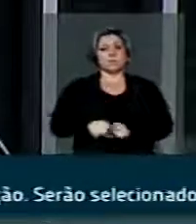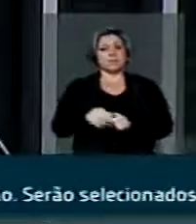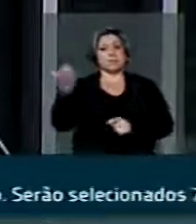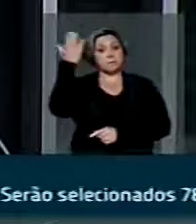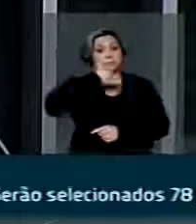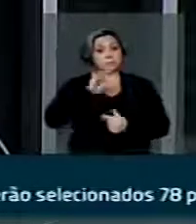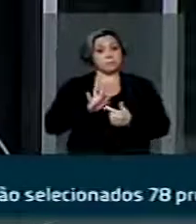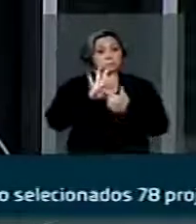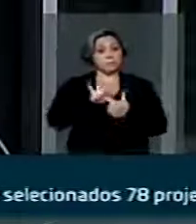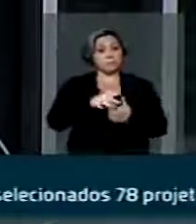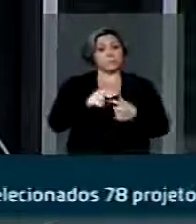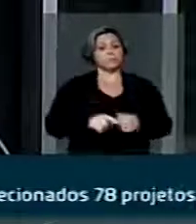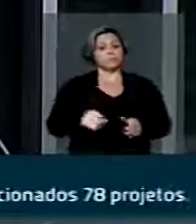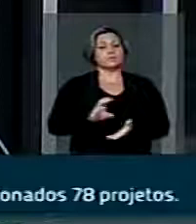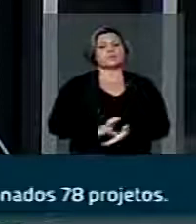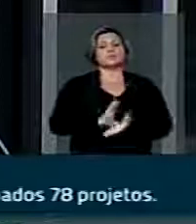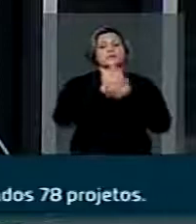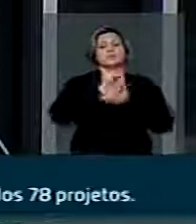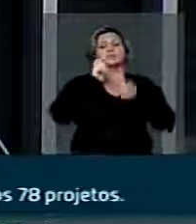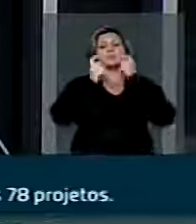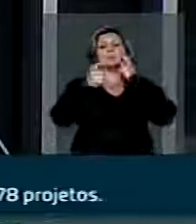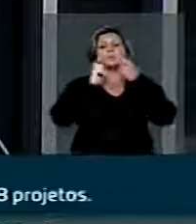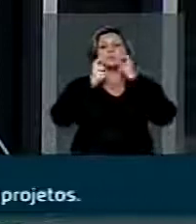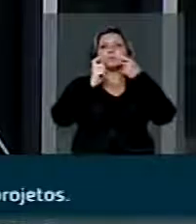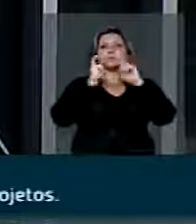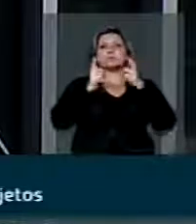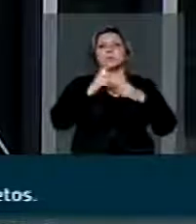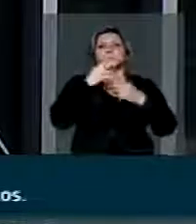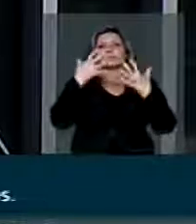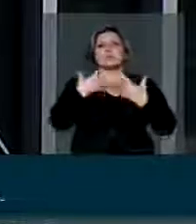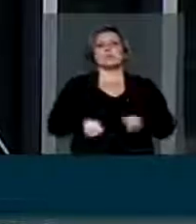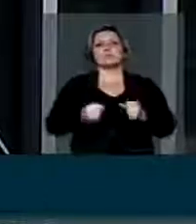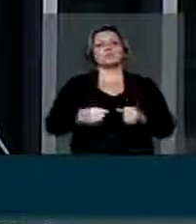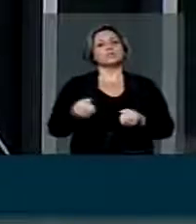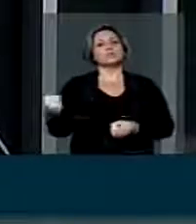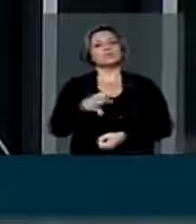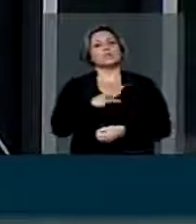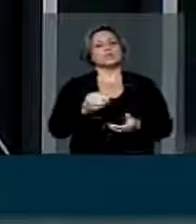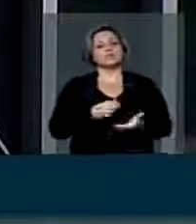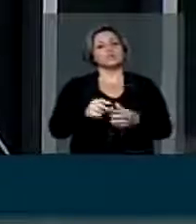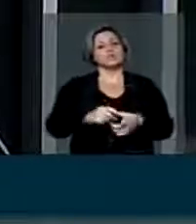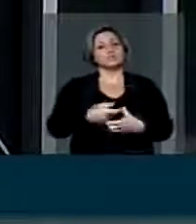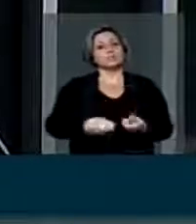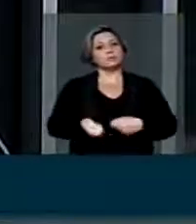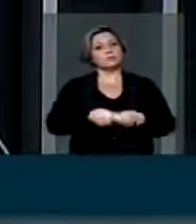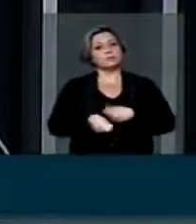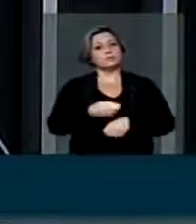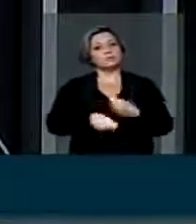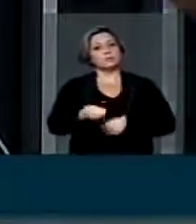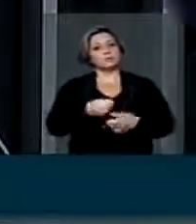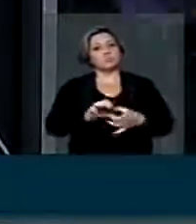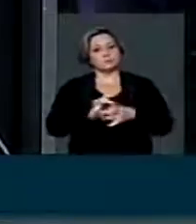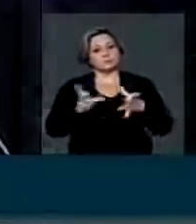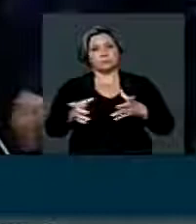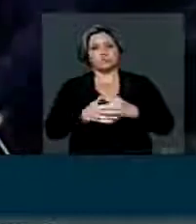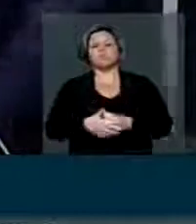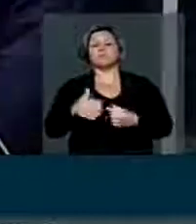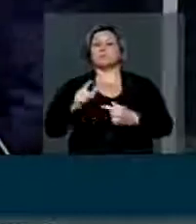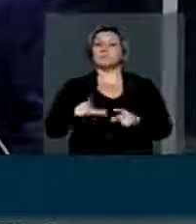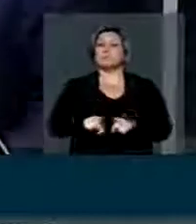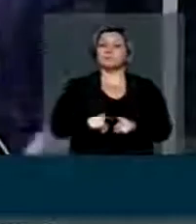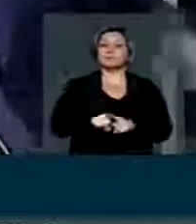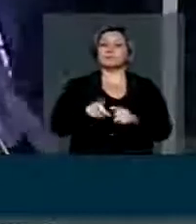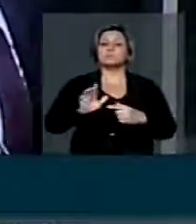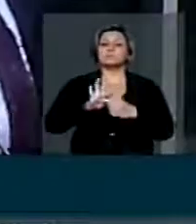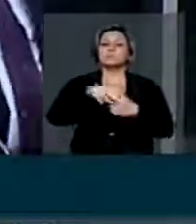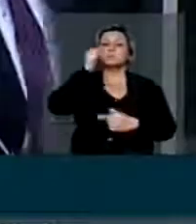aí, o Conselho de Administração a não autorizar novos investimentos no negócio. De outro lado,